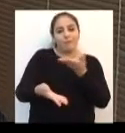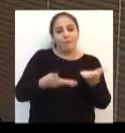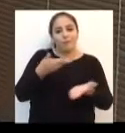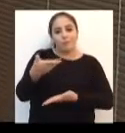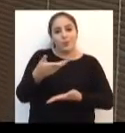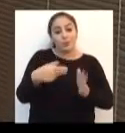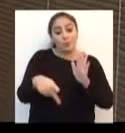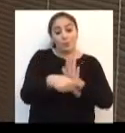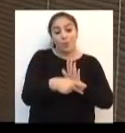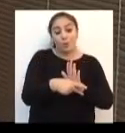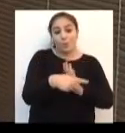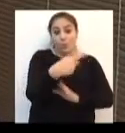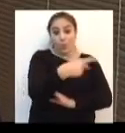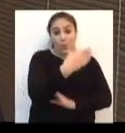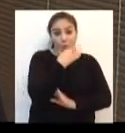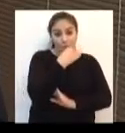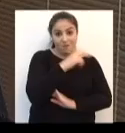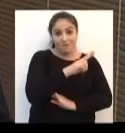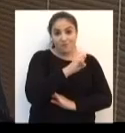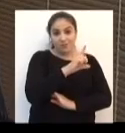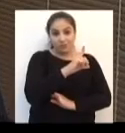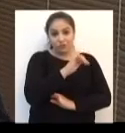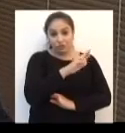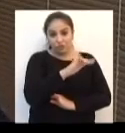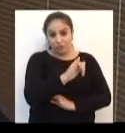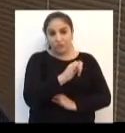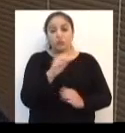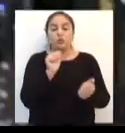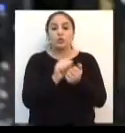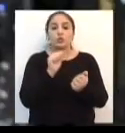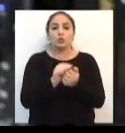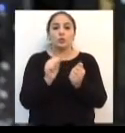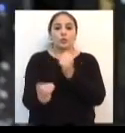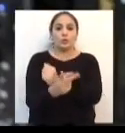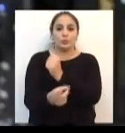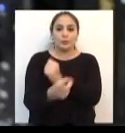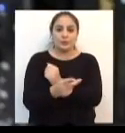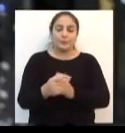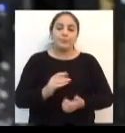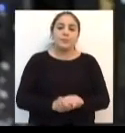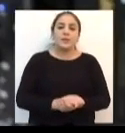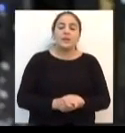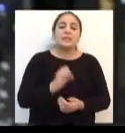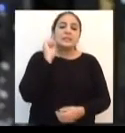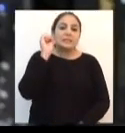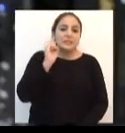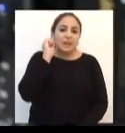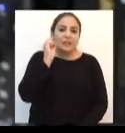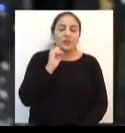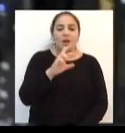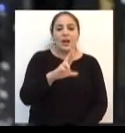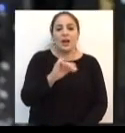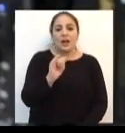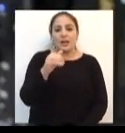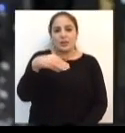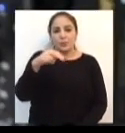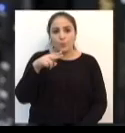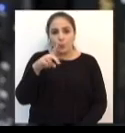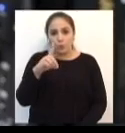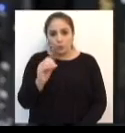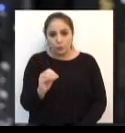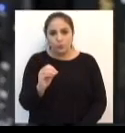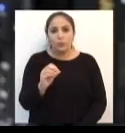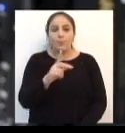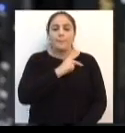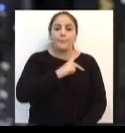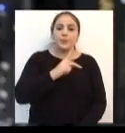envolvimento dele junto à corrupção do nosso país. No Senado, Raimundo Lira, presidente da Comissão